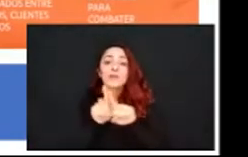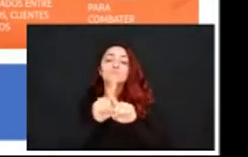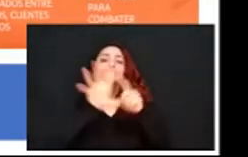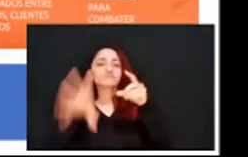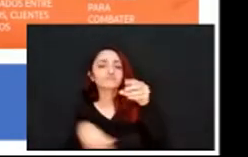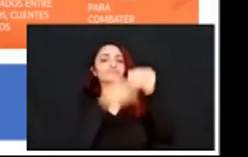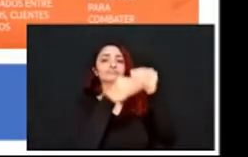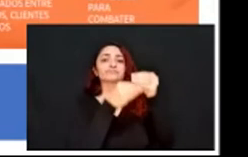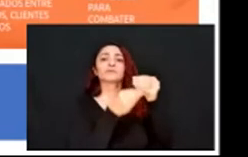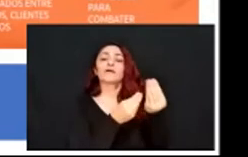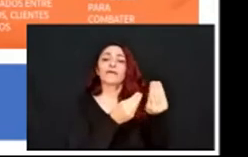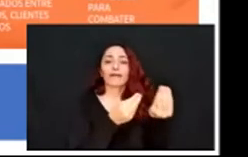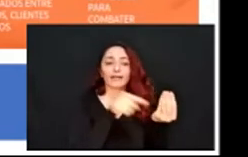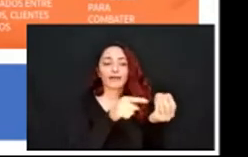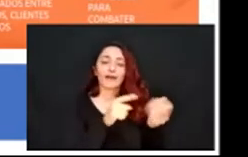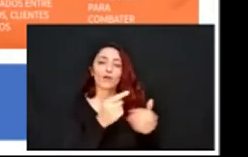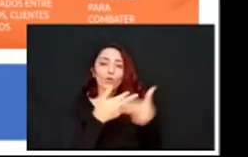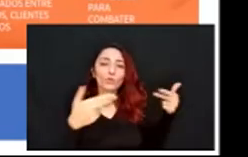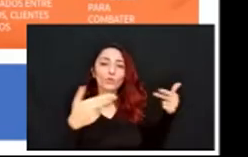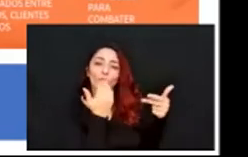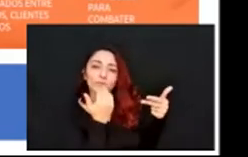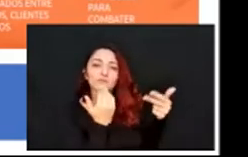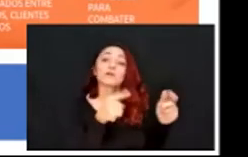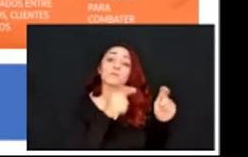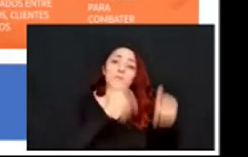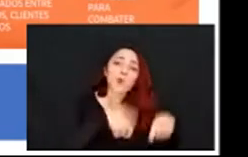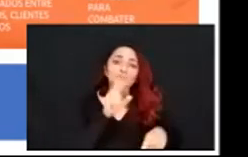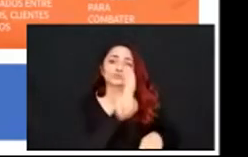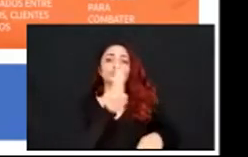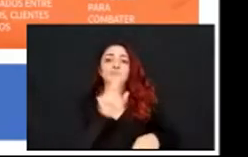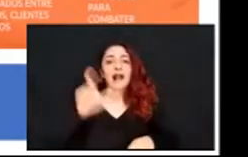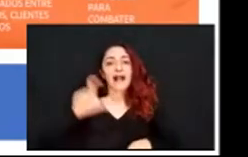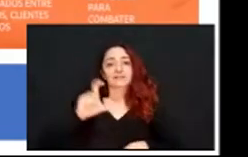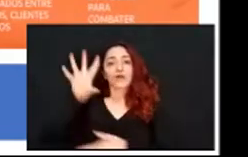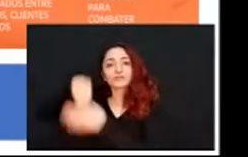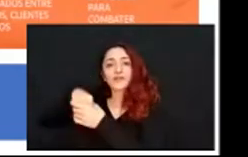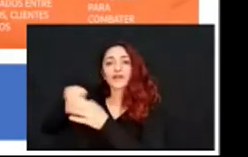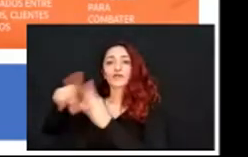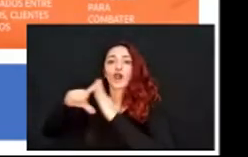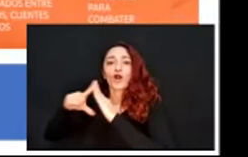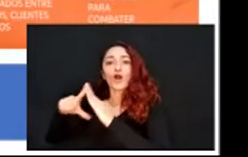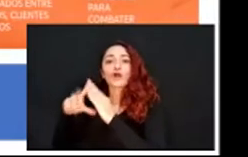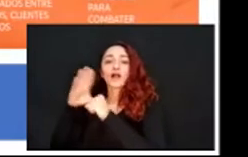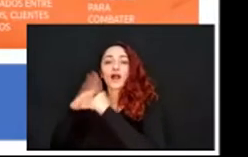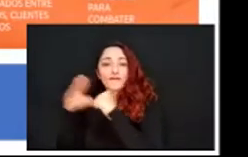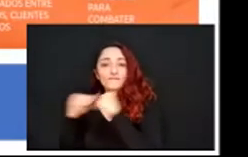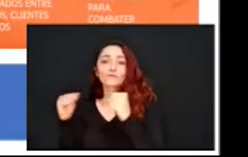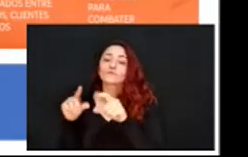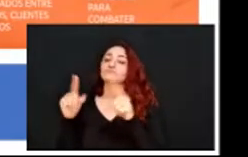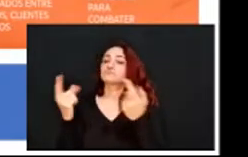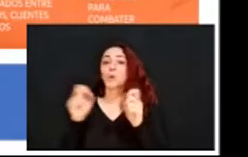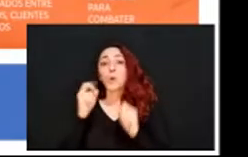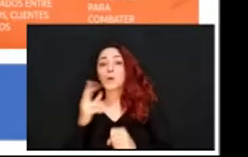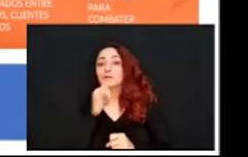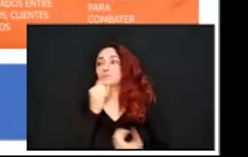autonomia de poder usar um cartão dentro das nossas lojas e dentro do princípio de que as pessoas poderiam também fazer a compra e